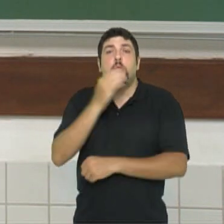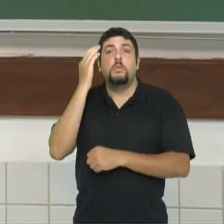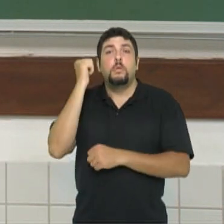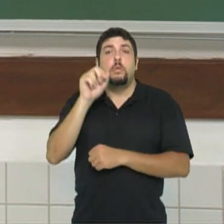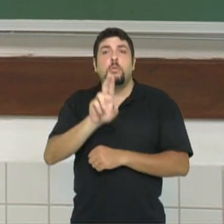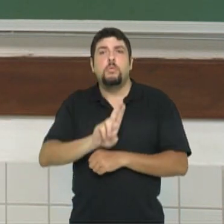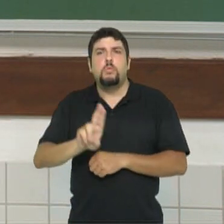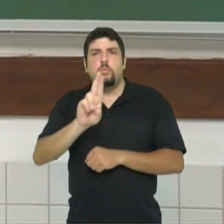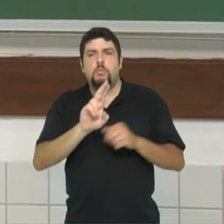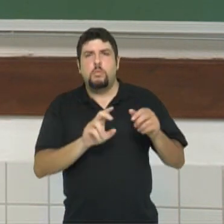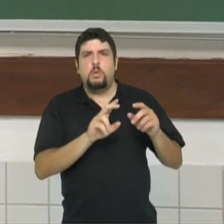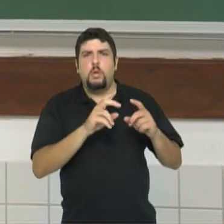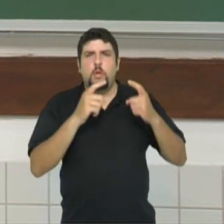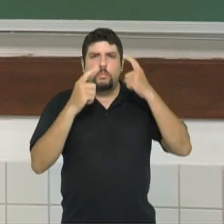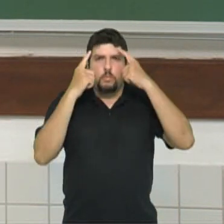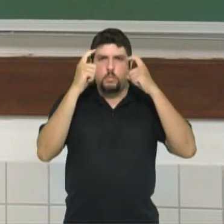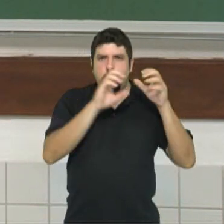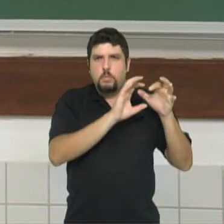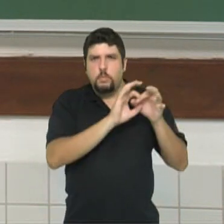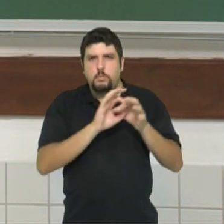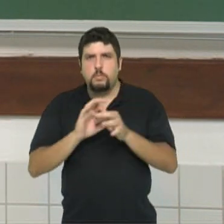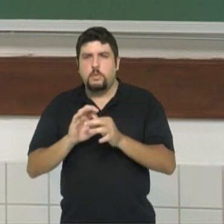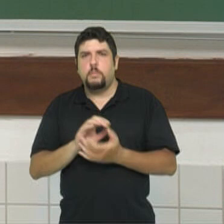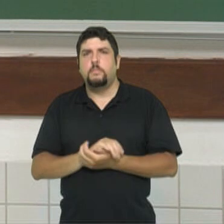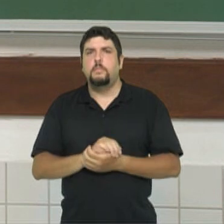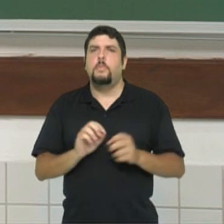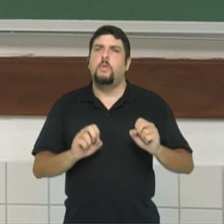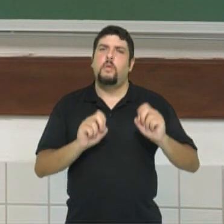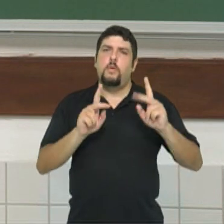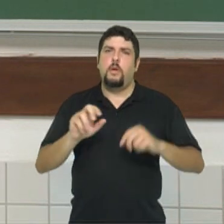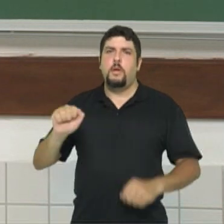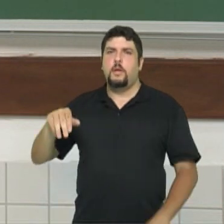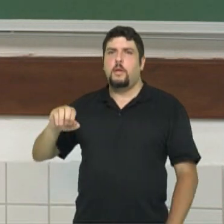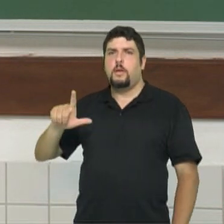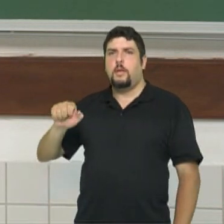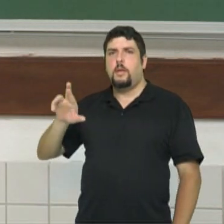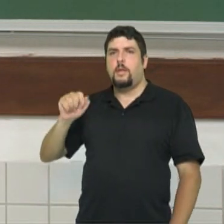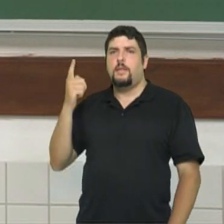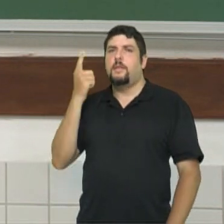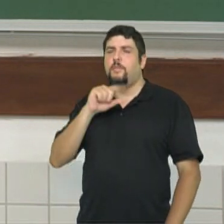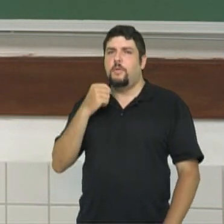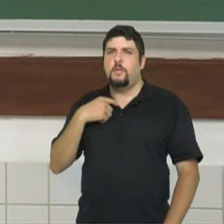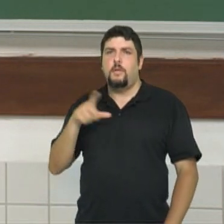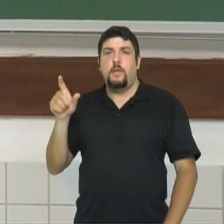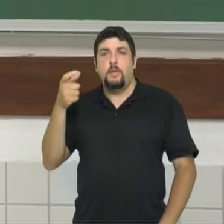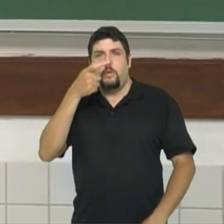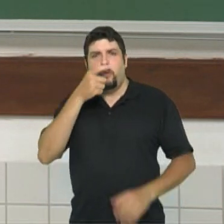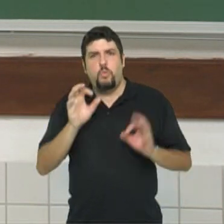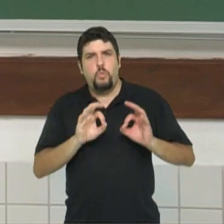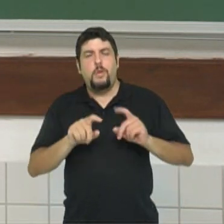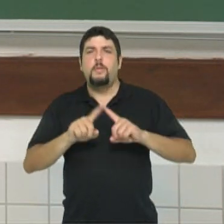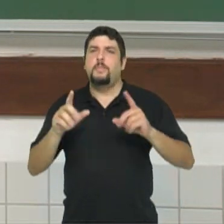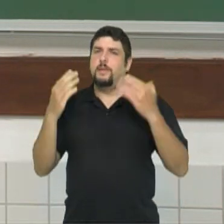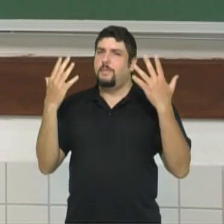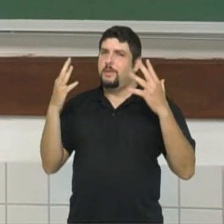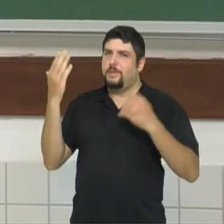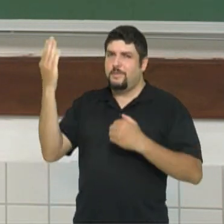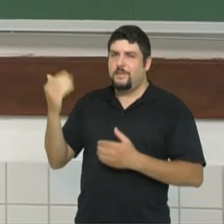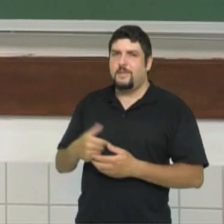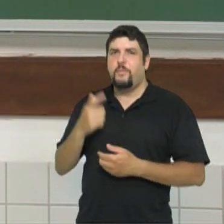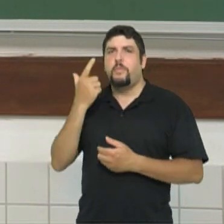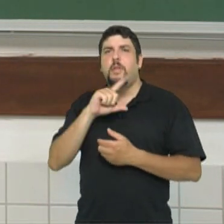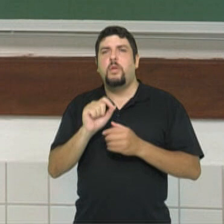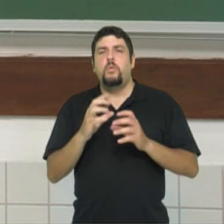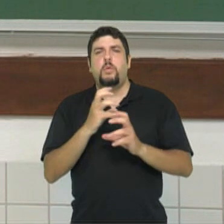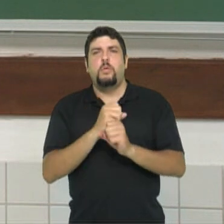consegue conectar as ideias do texto. Claro que a Ana Clara conseguiu, né? Ela não deve estar assistindo, mas parabéns a ela, que conseguiu ali